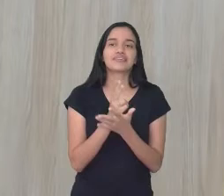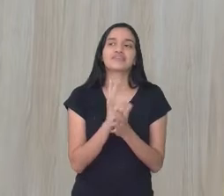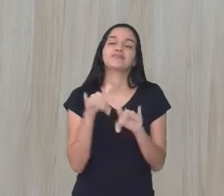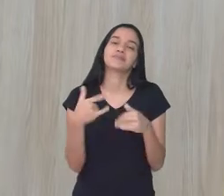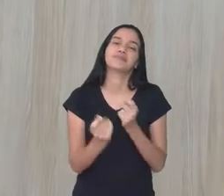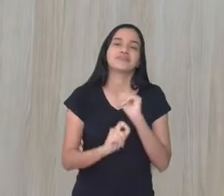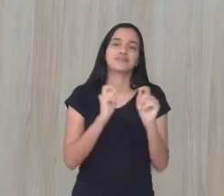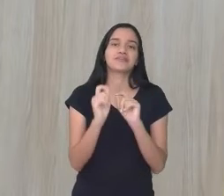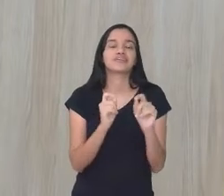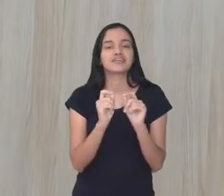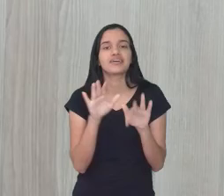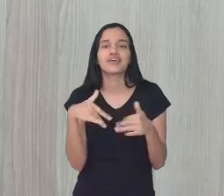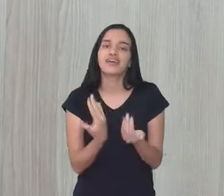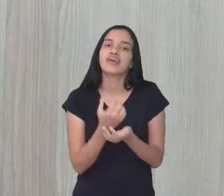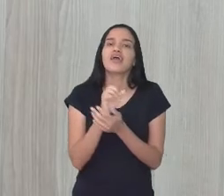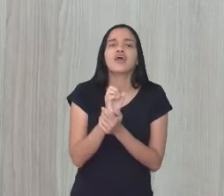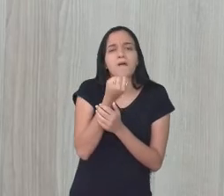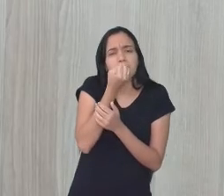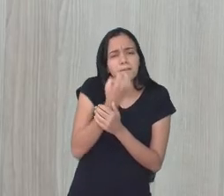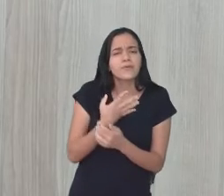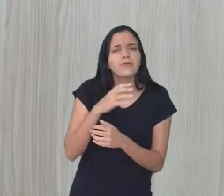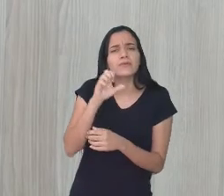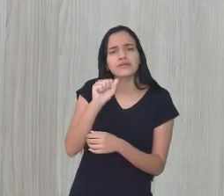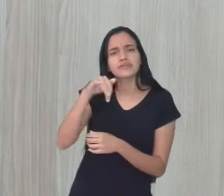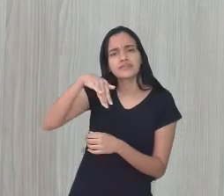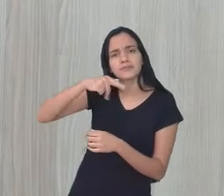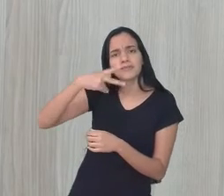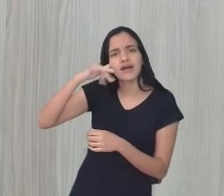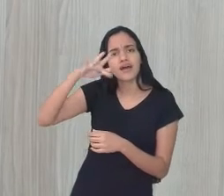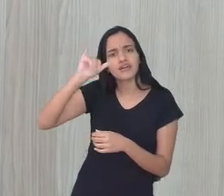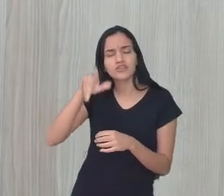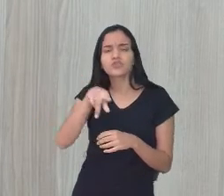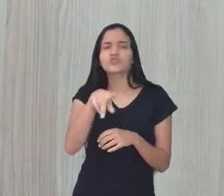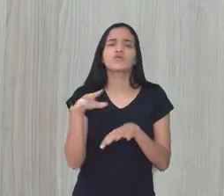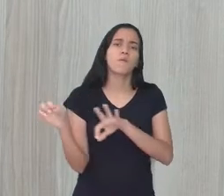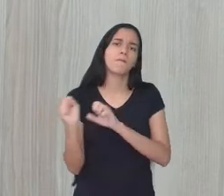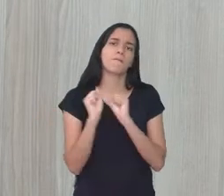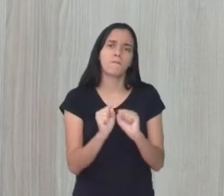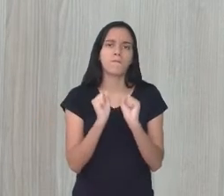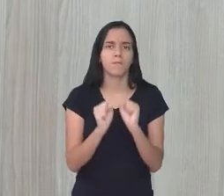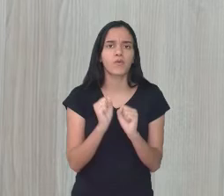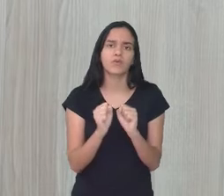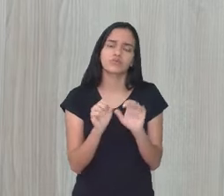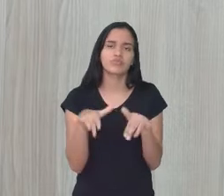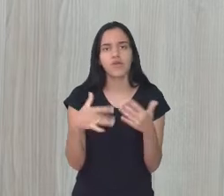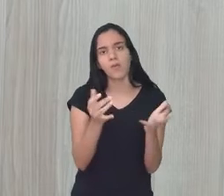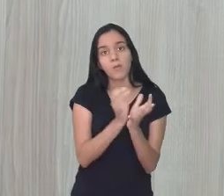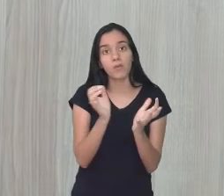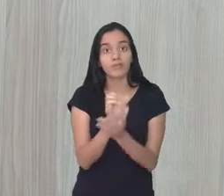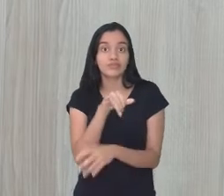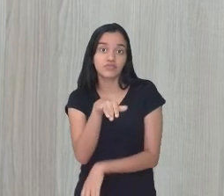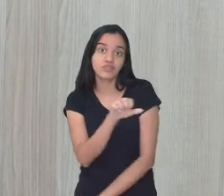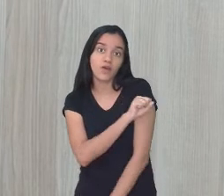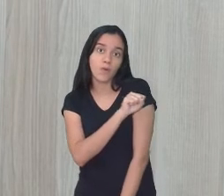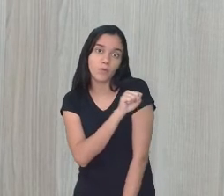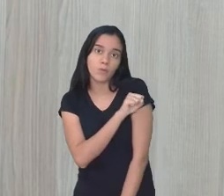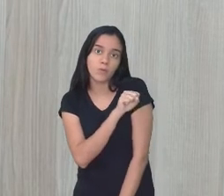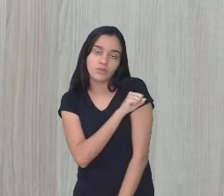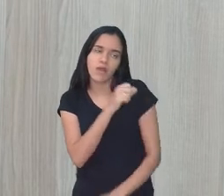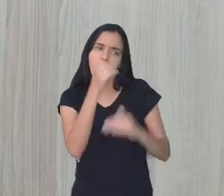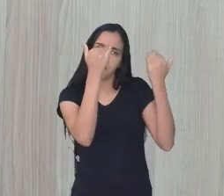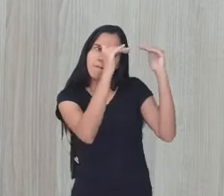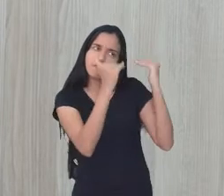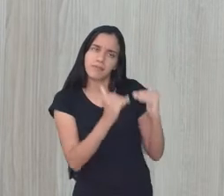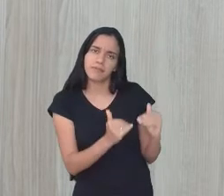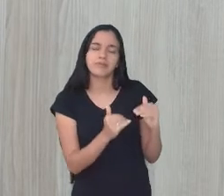adoro. Sempre simpáticos. Lá no YouTube tem a playlist, então você pode ir pela sua turma. Se você é do oitavo ano, vai lá na lista do oitavo